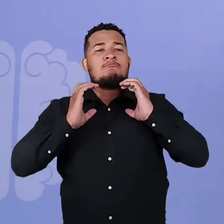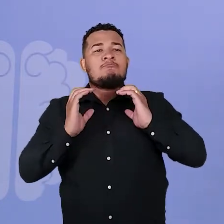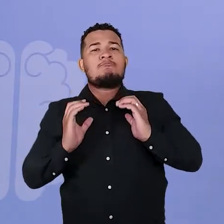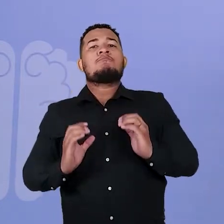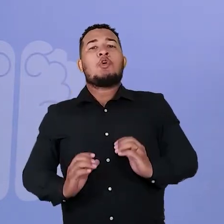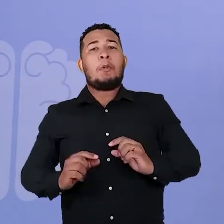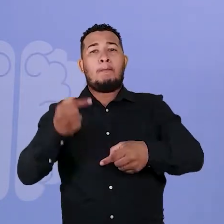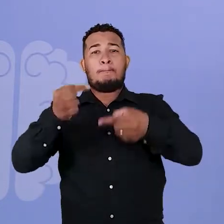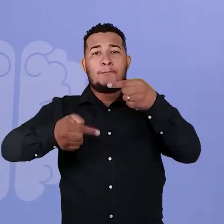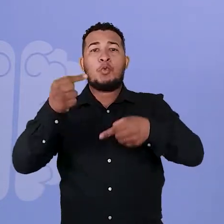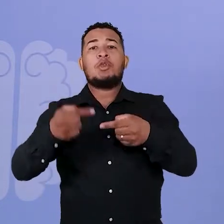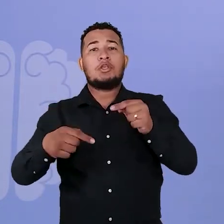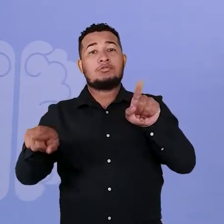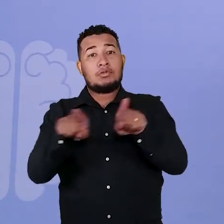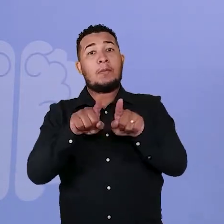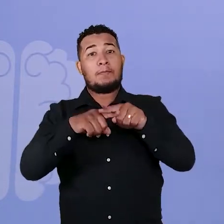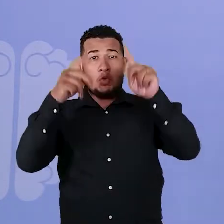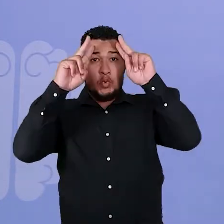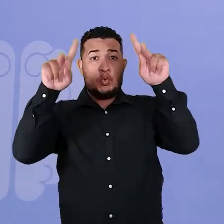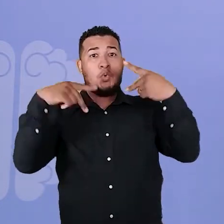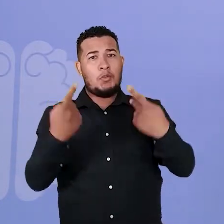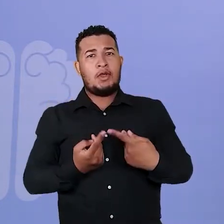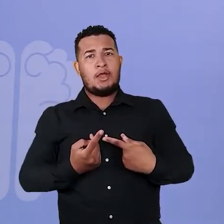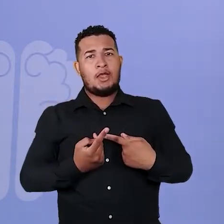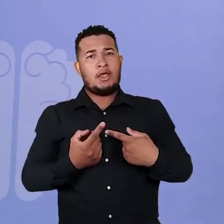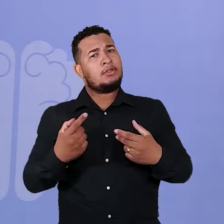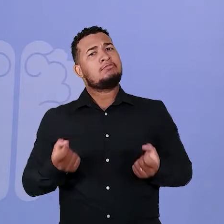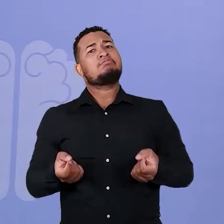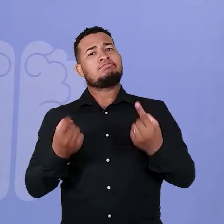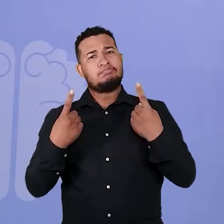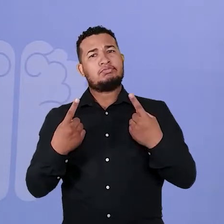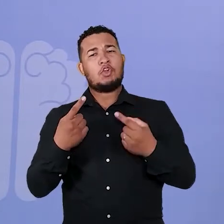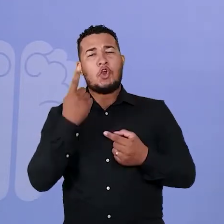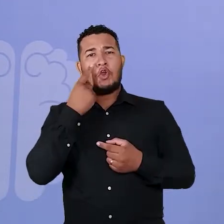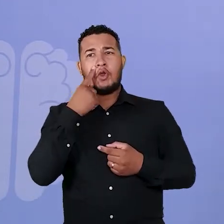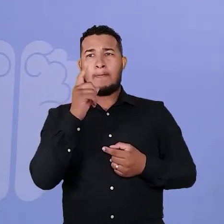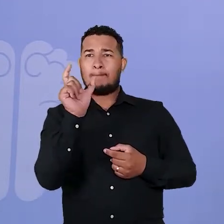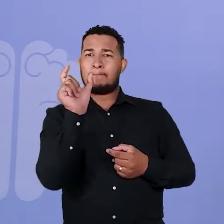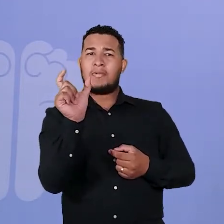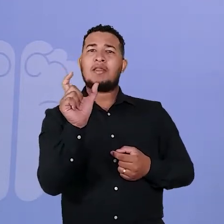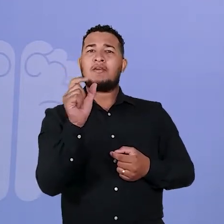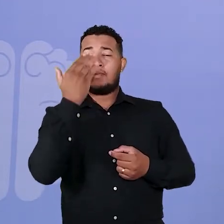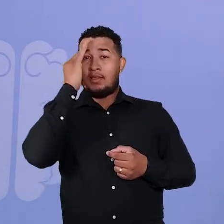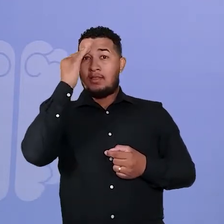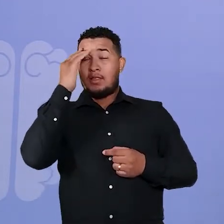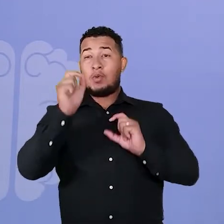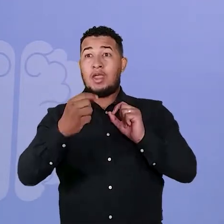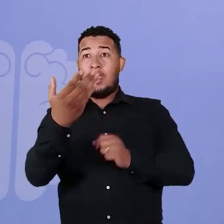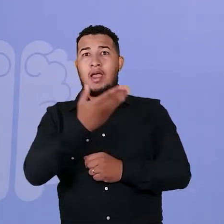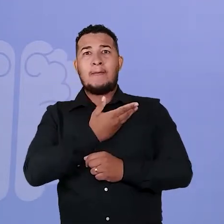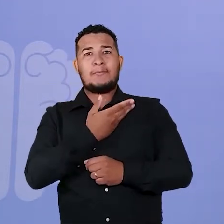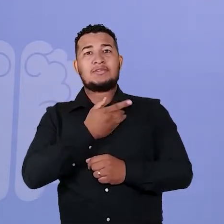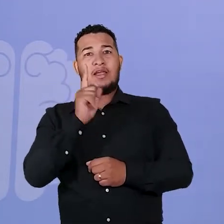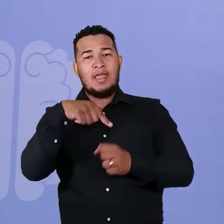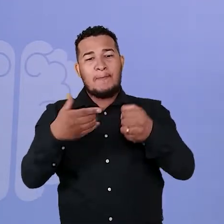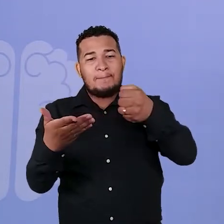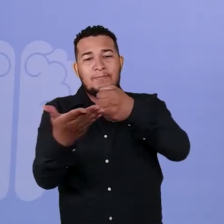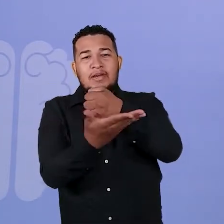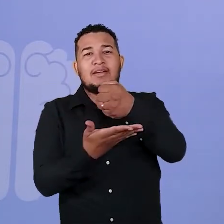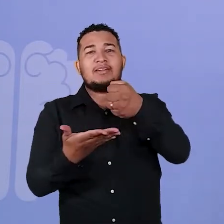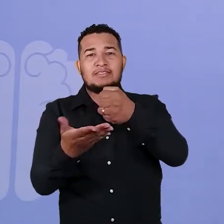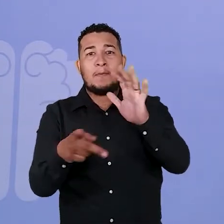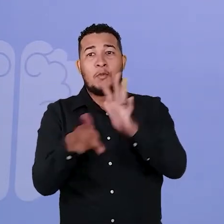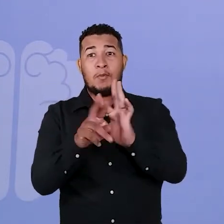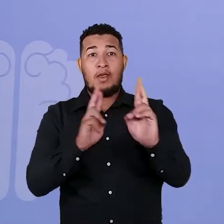qualquer comportamento político humano. Olhem que curioso, um povo entendendo que a amizade está